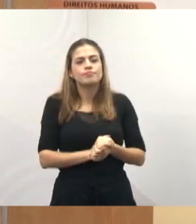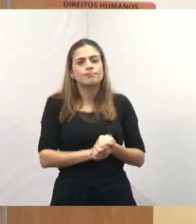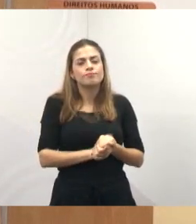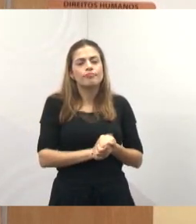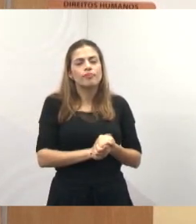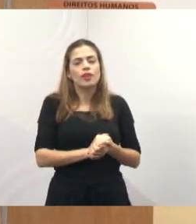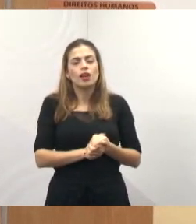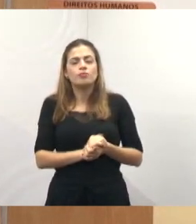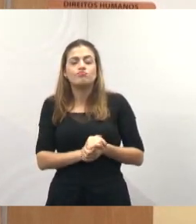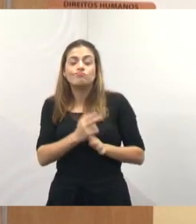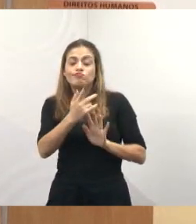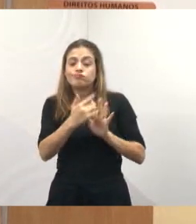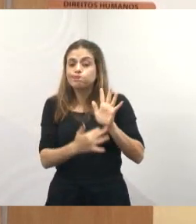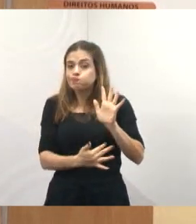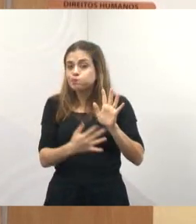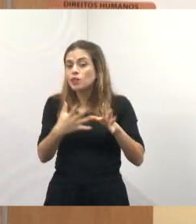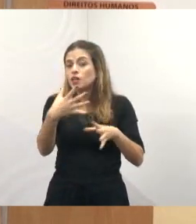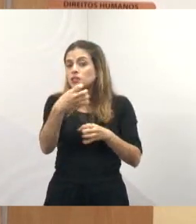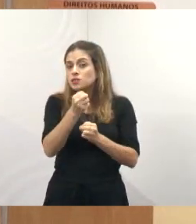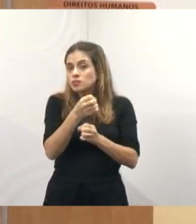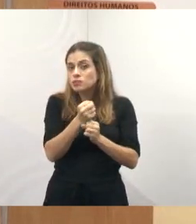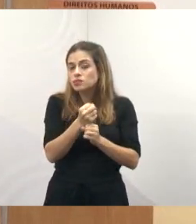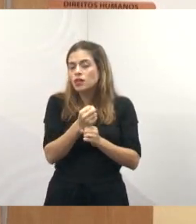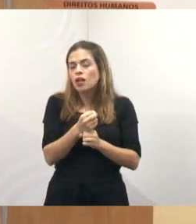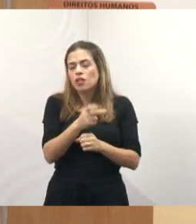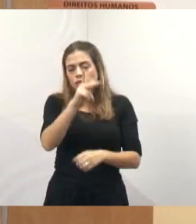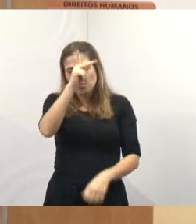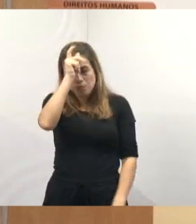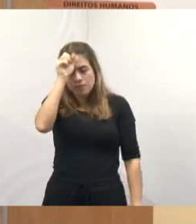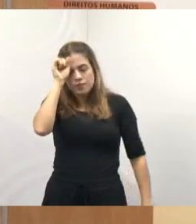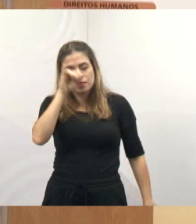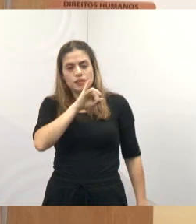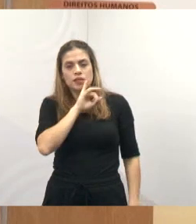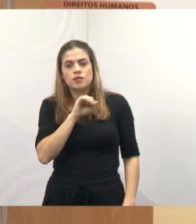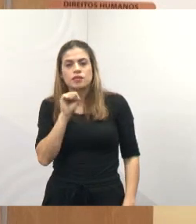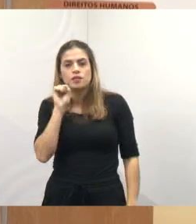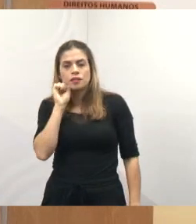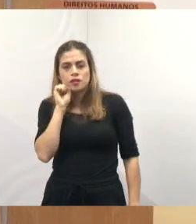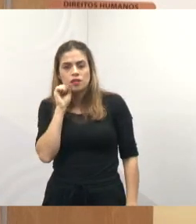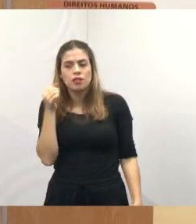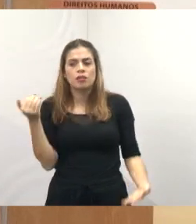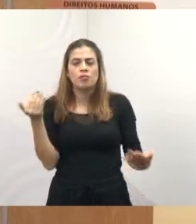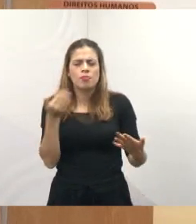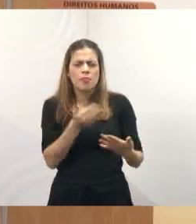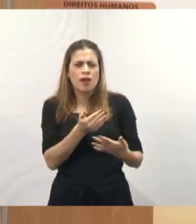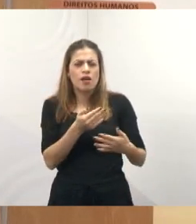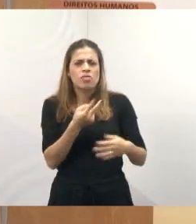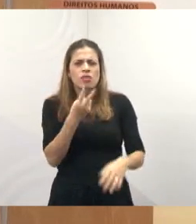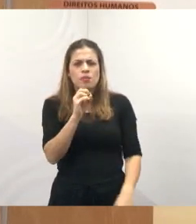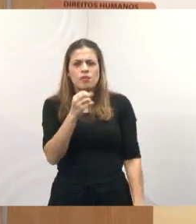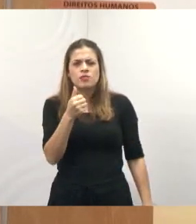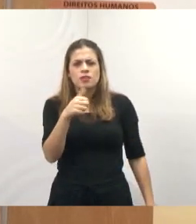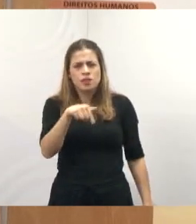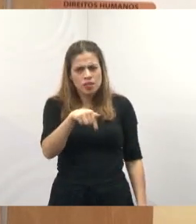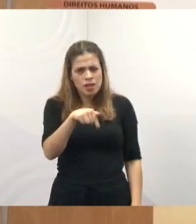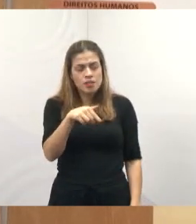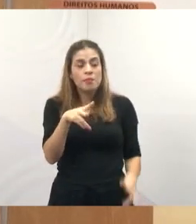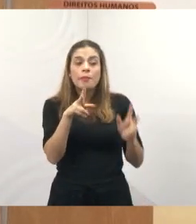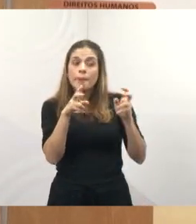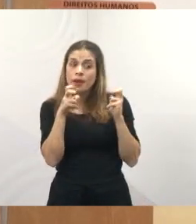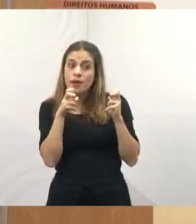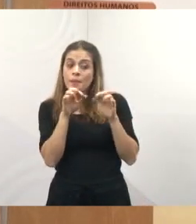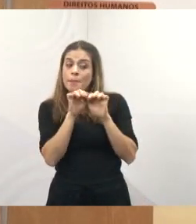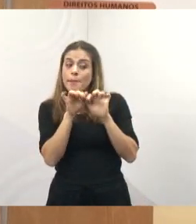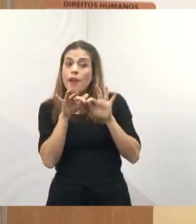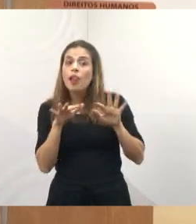prefeito Isaías Santana, porque desde 2017 que a gente está nesse governo, a gente vê a transparência que é esse governo.